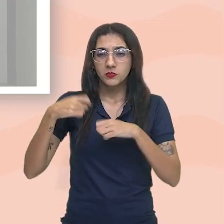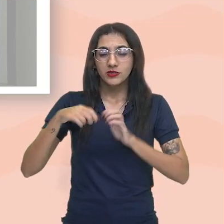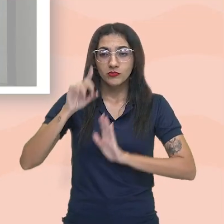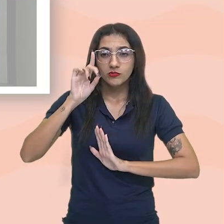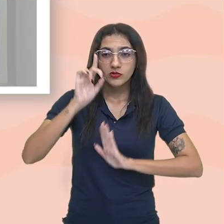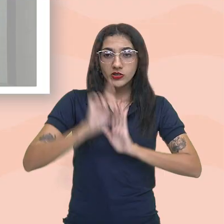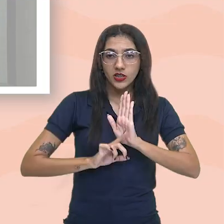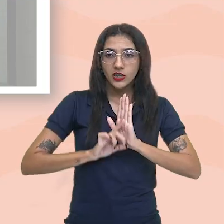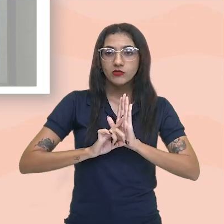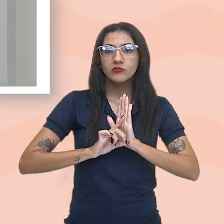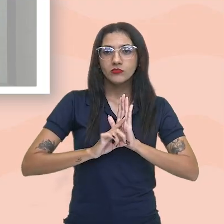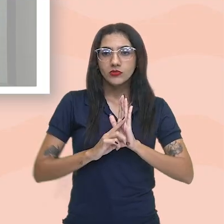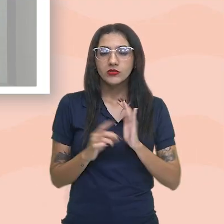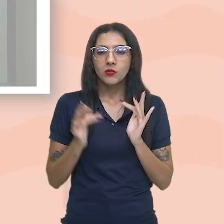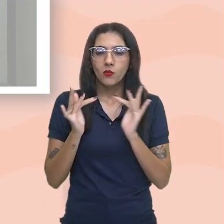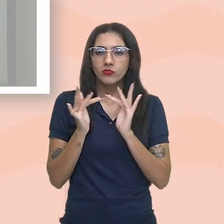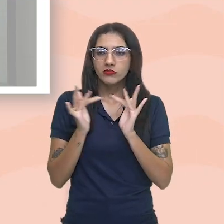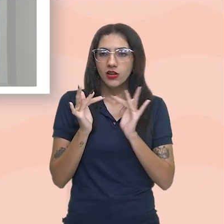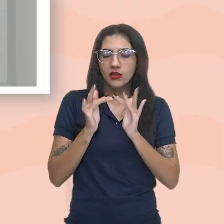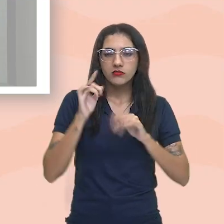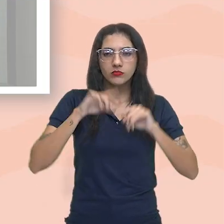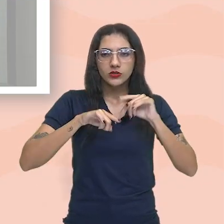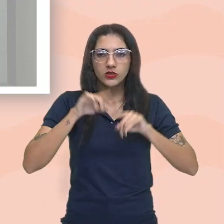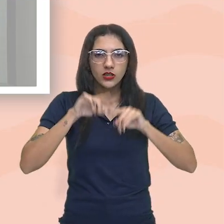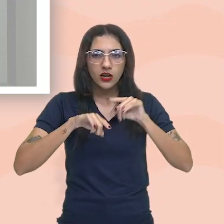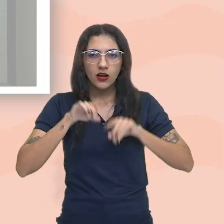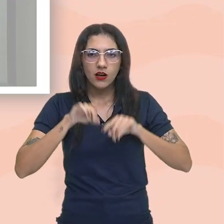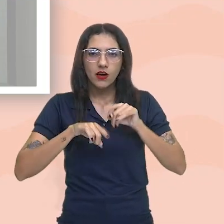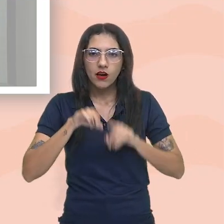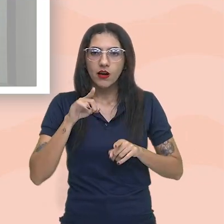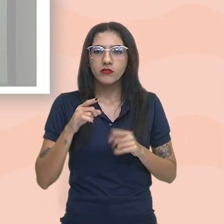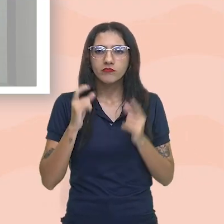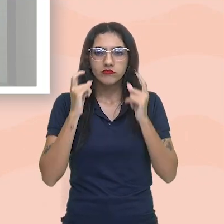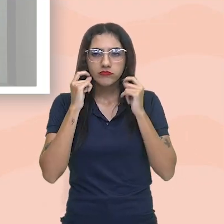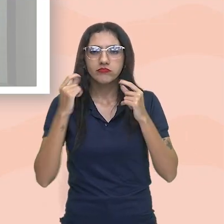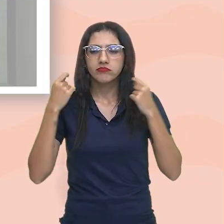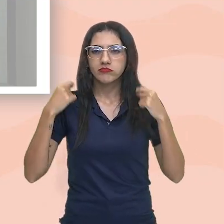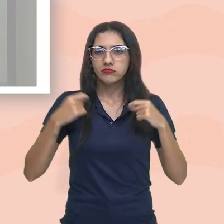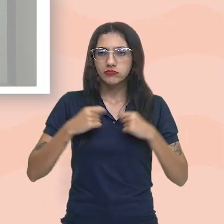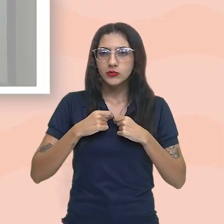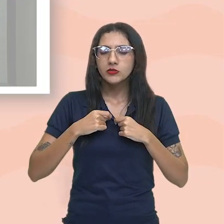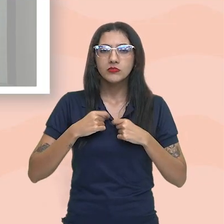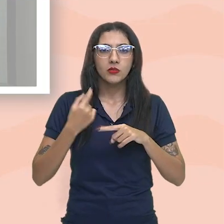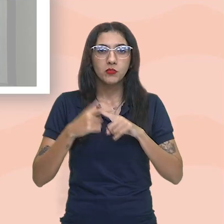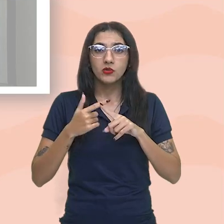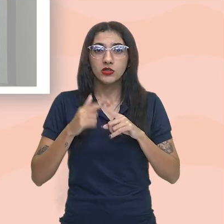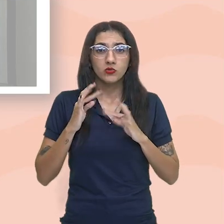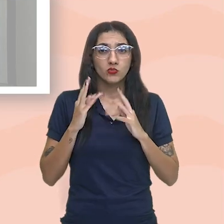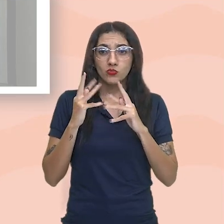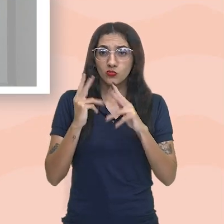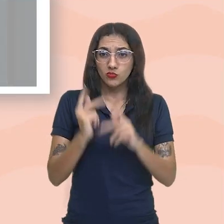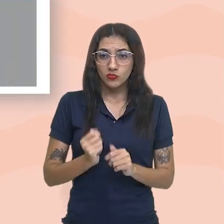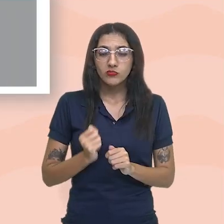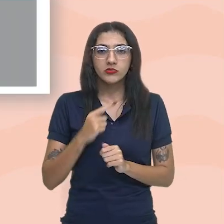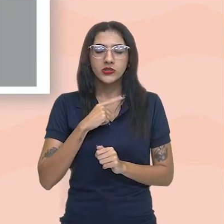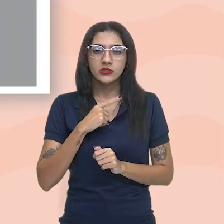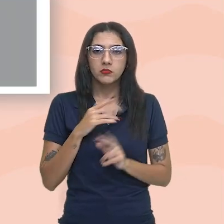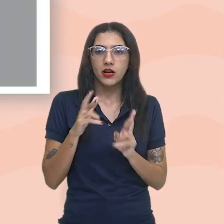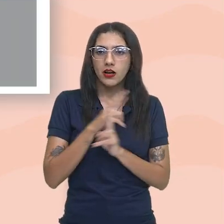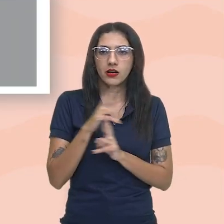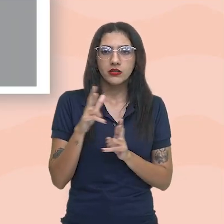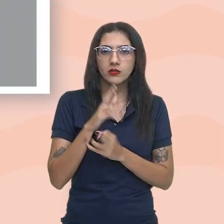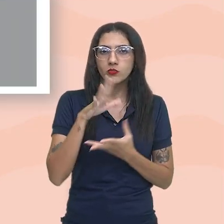de se aproximar das peças, de interagir com as peças, porque tudo para nós tem uma conceituação espiritual.